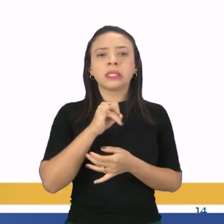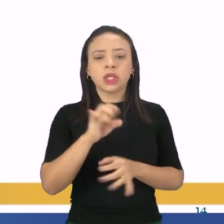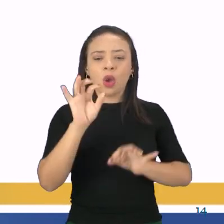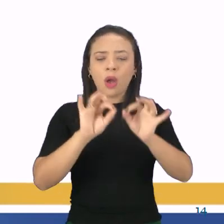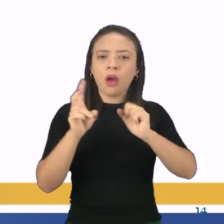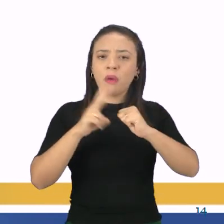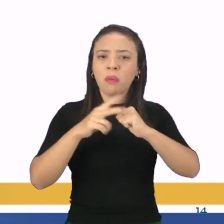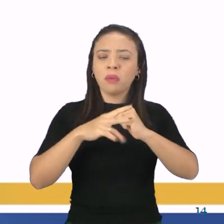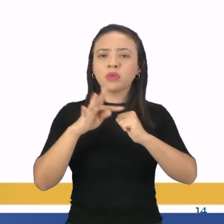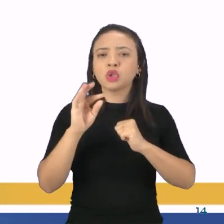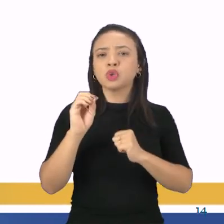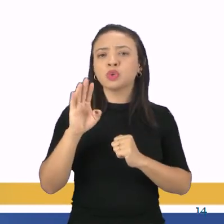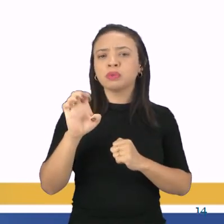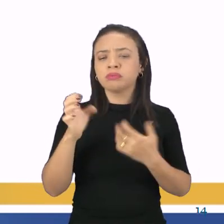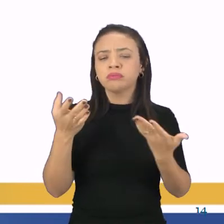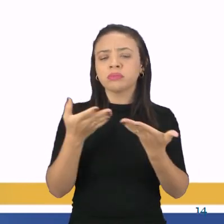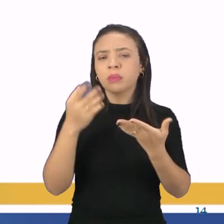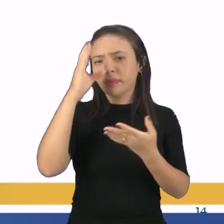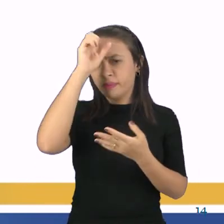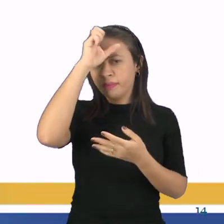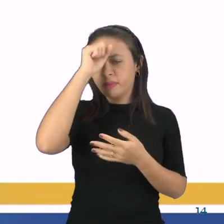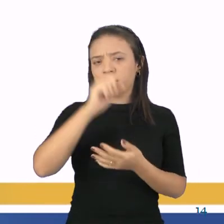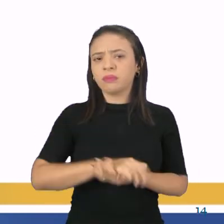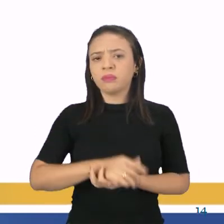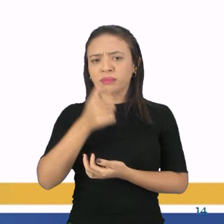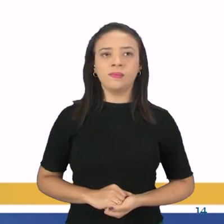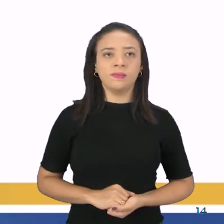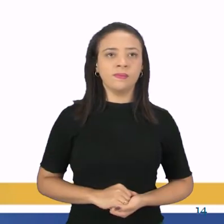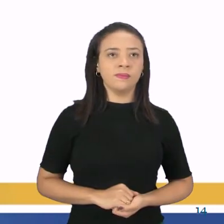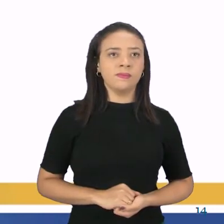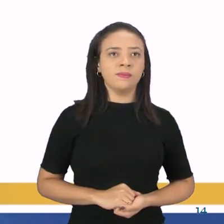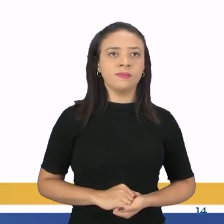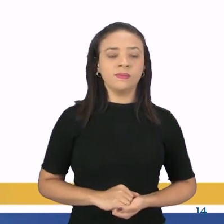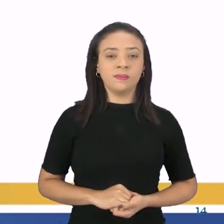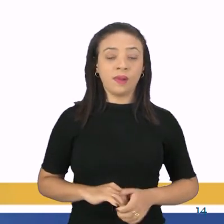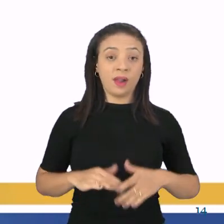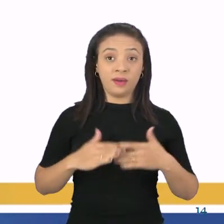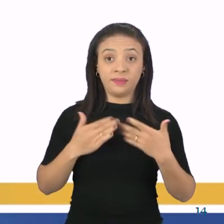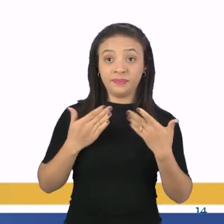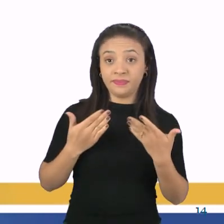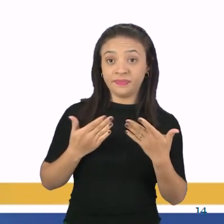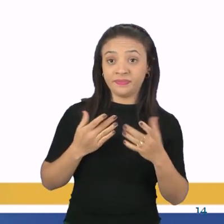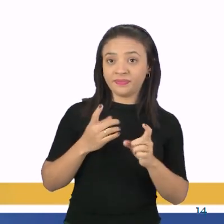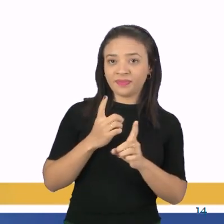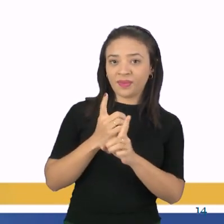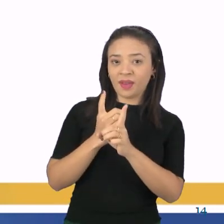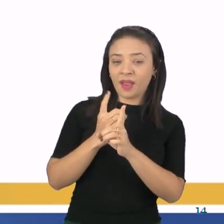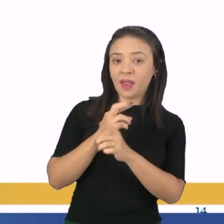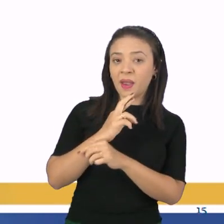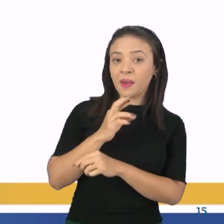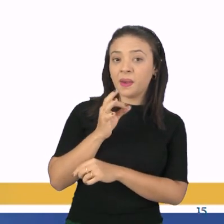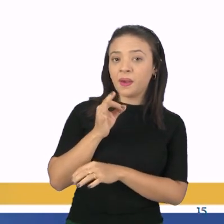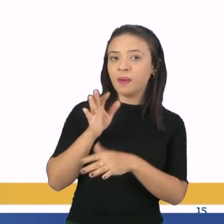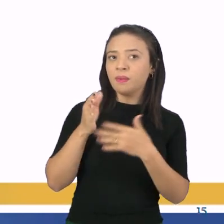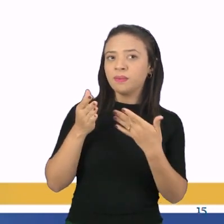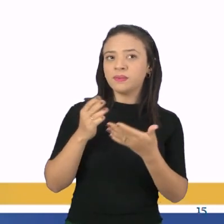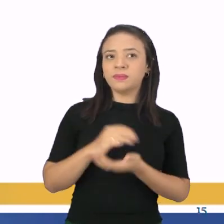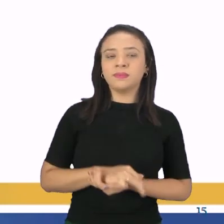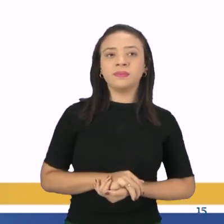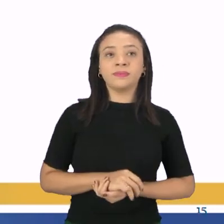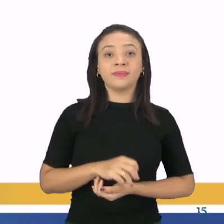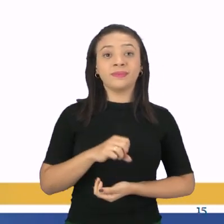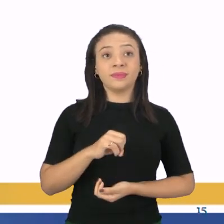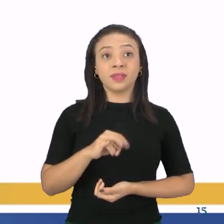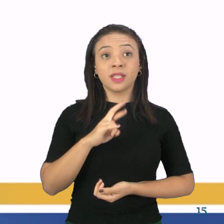verbo to be que nós acabamos de aprender, hein? Conseguiu identificar? Então, vamos ver a resposta juntos, ok? Então, vamos lá. Se